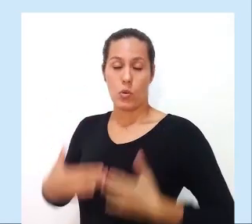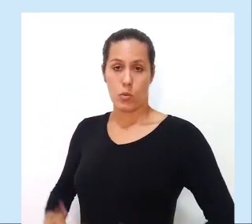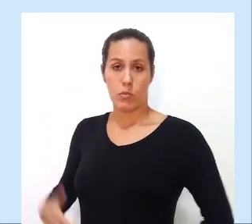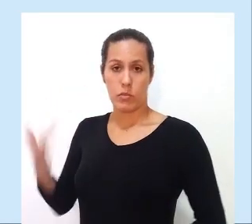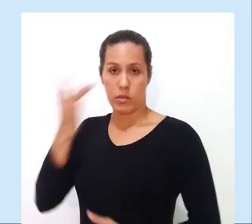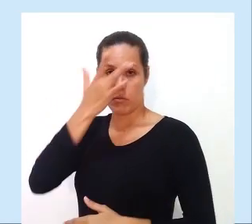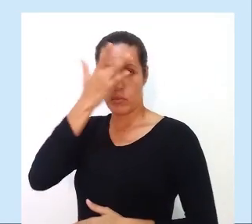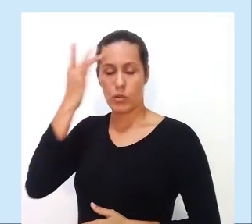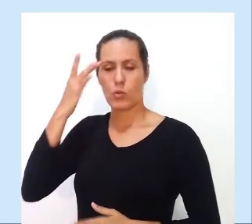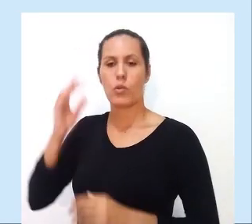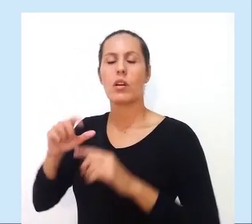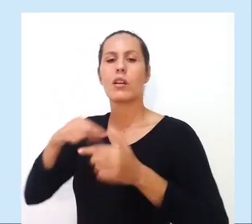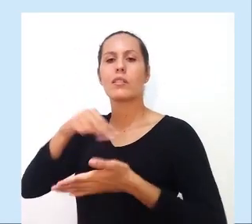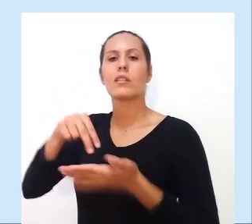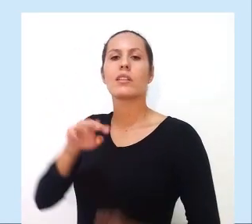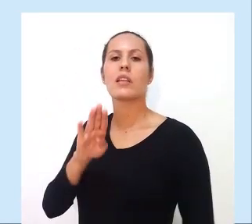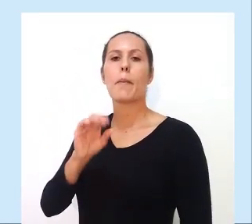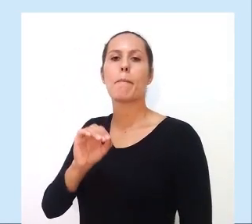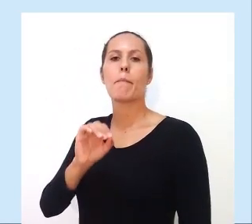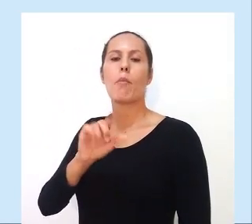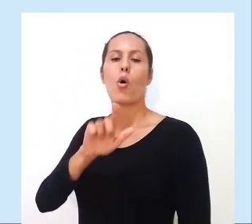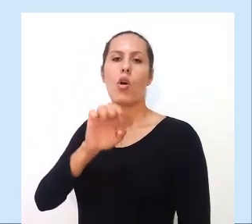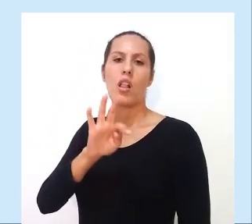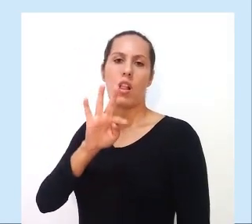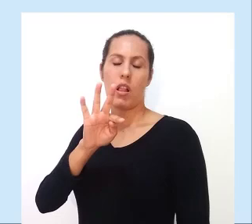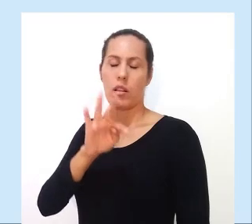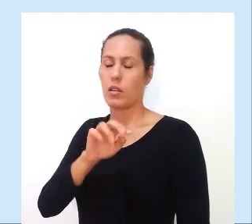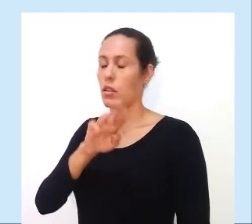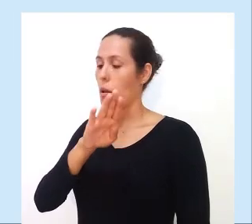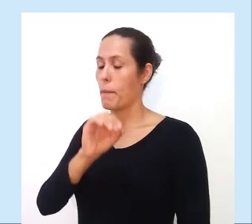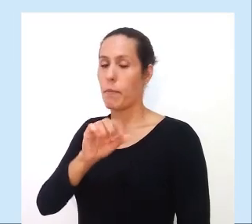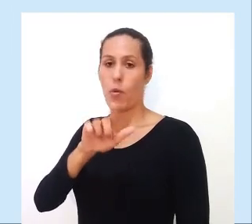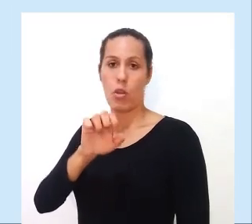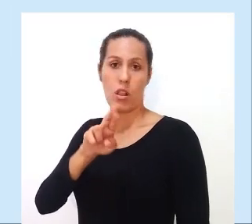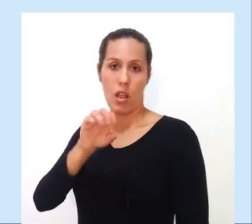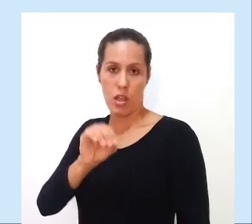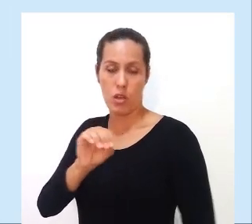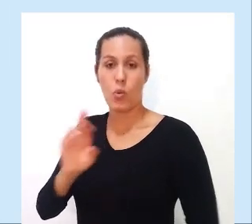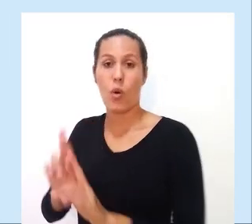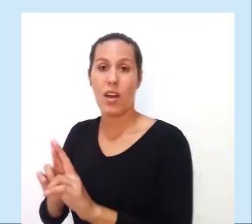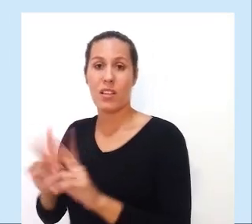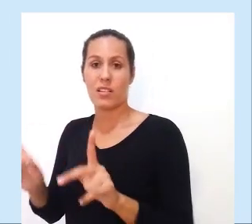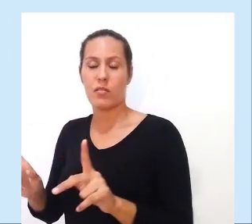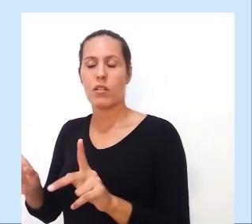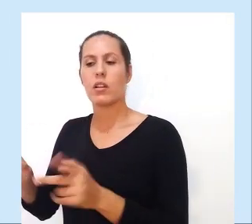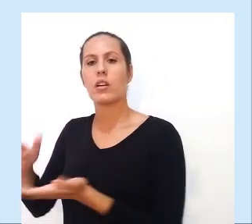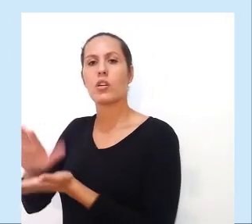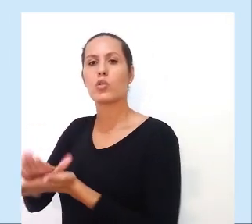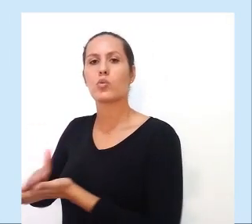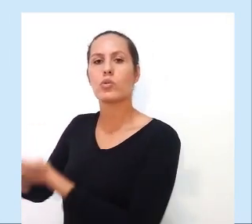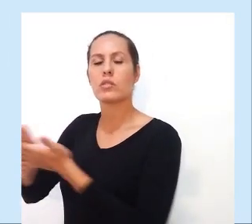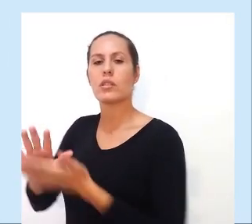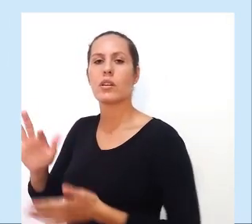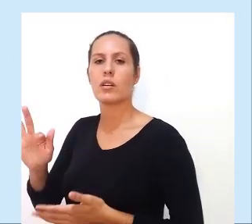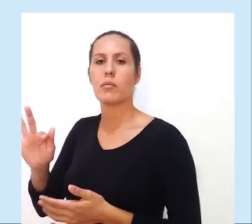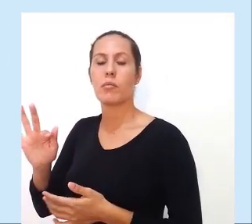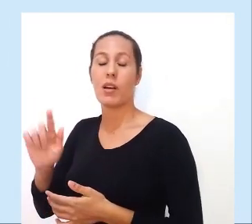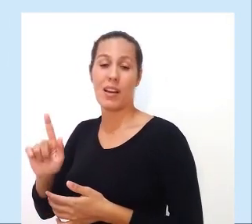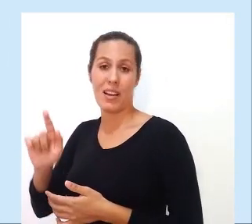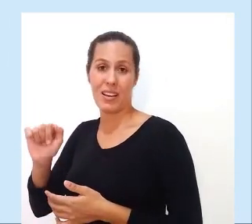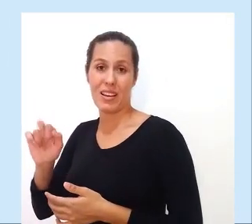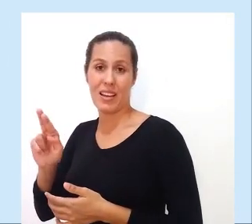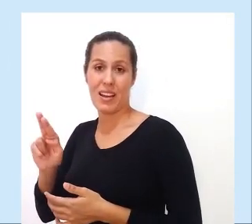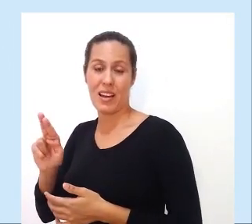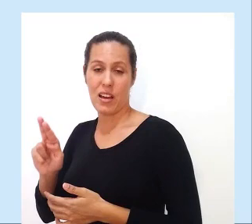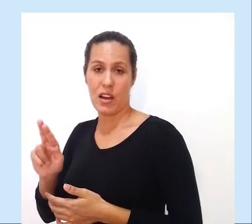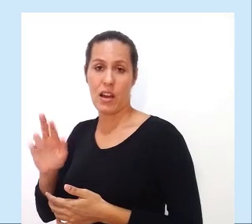anteriores, a roupa da pessoa que estava dançando bolero é diferente da roupa da pessoa que está dançando o samba de gafieira, por